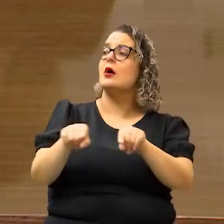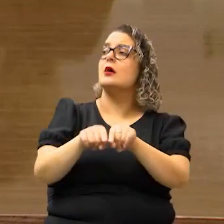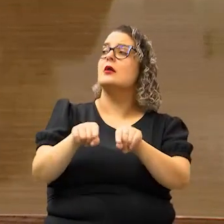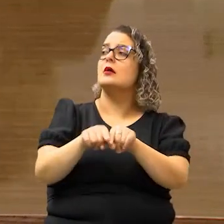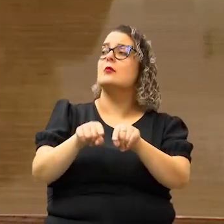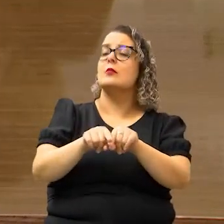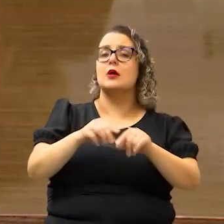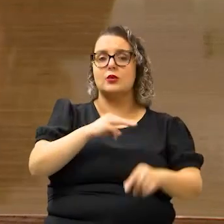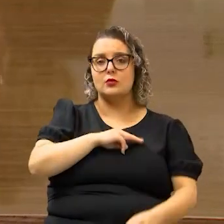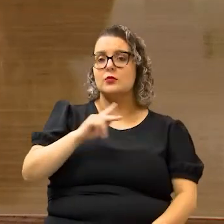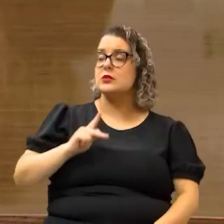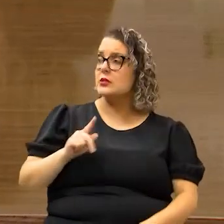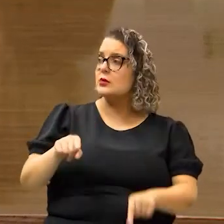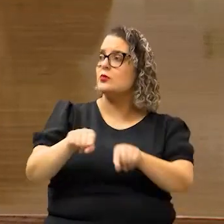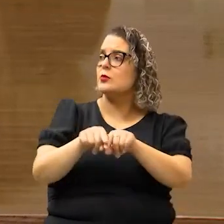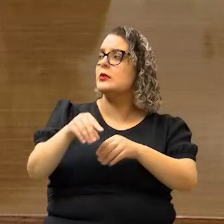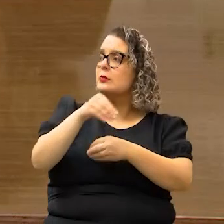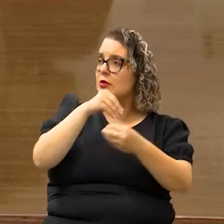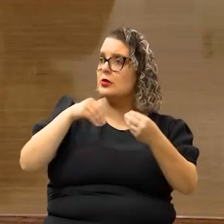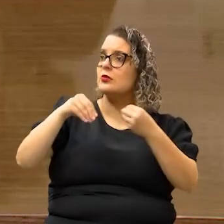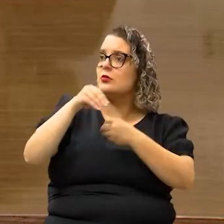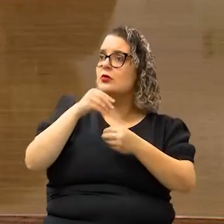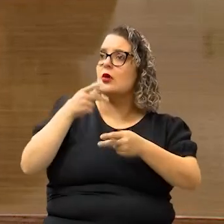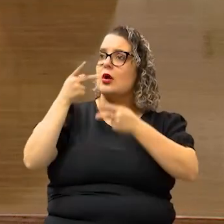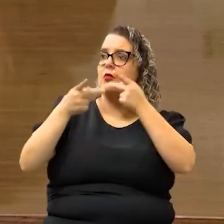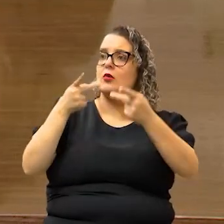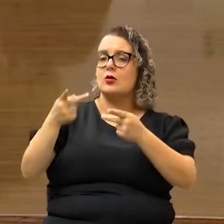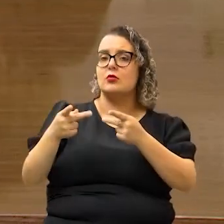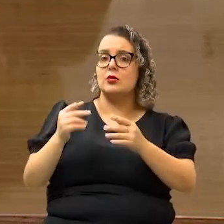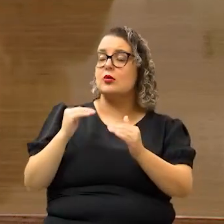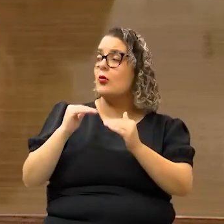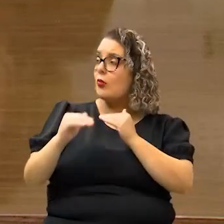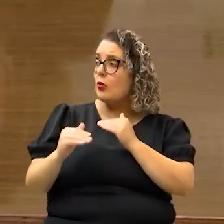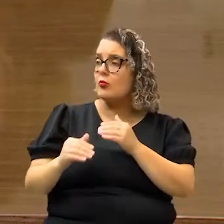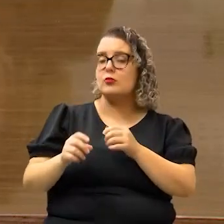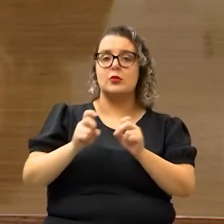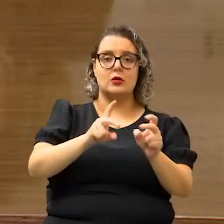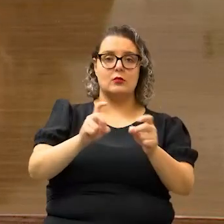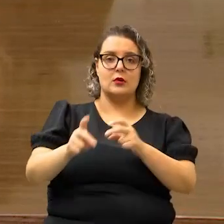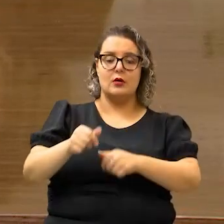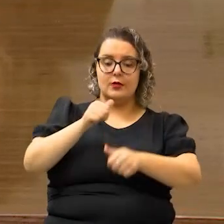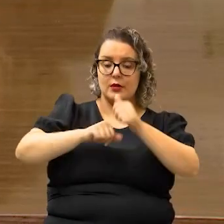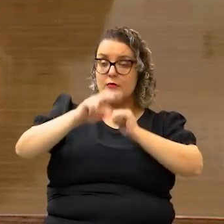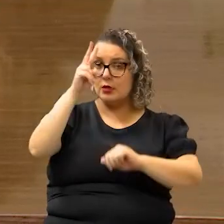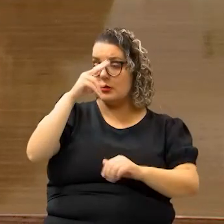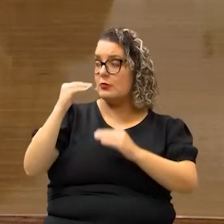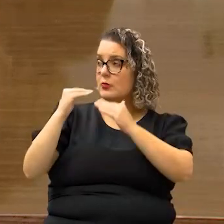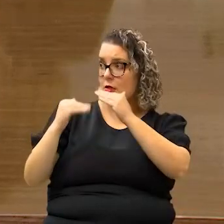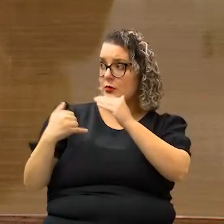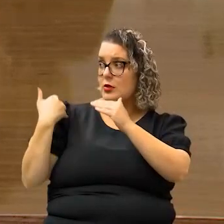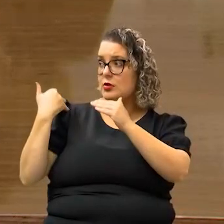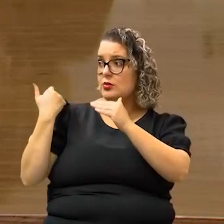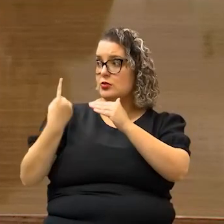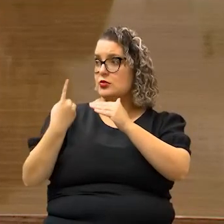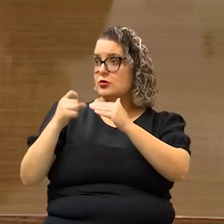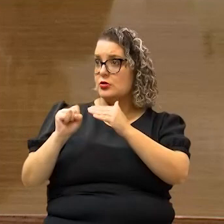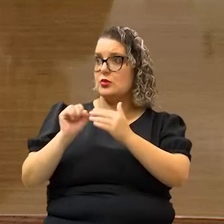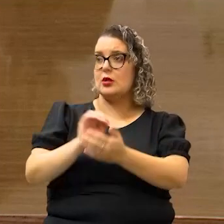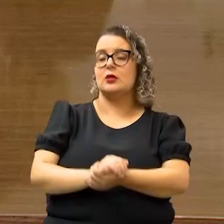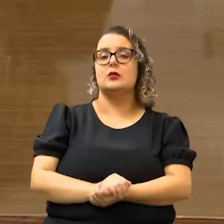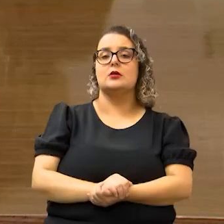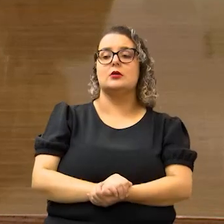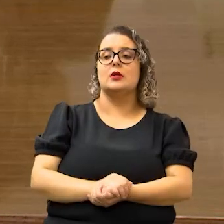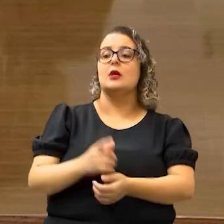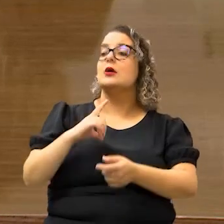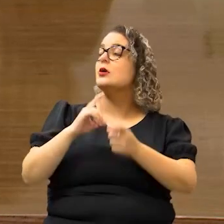uma campanha, inclusive com a questão do Ministério Público também envolvida, falando contra a venda de bebida alcoólica para menores